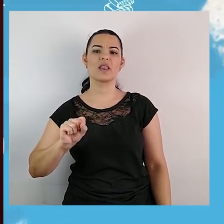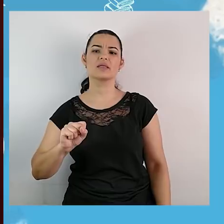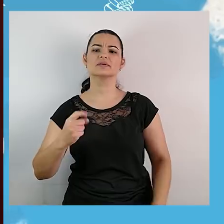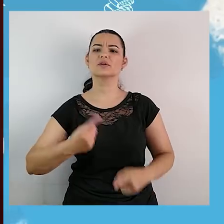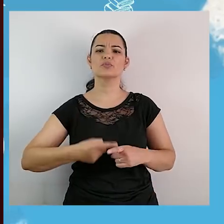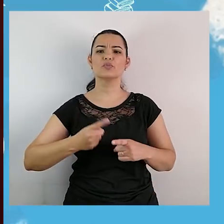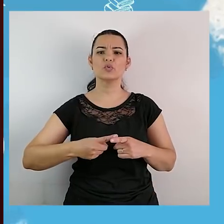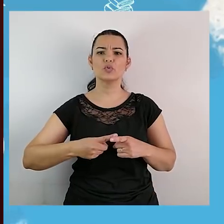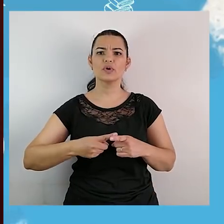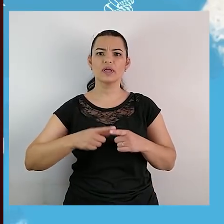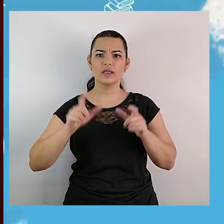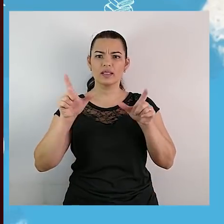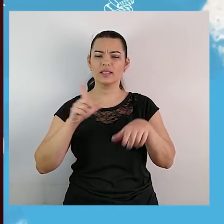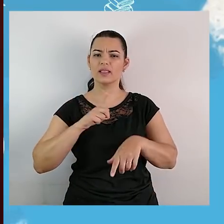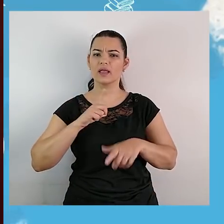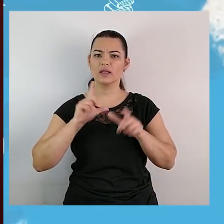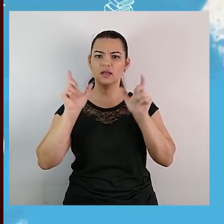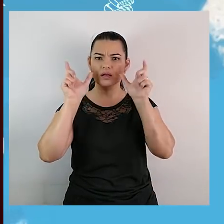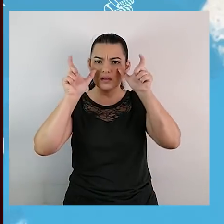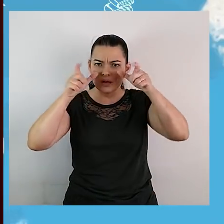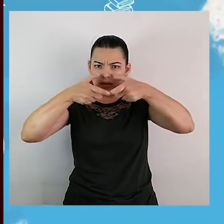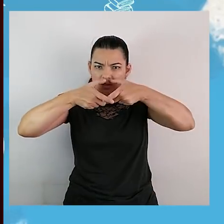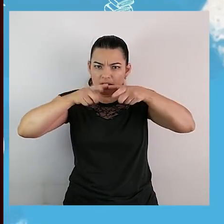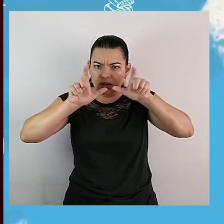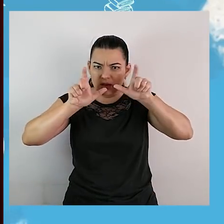aquela pinça enorme